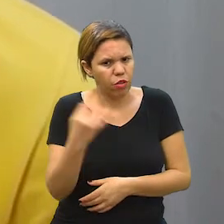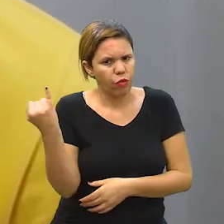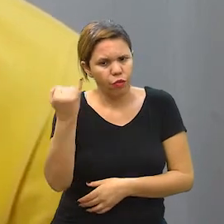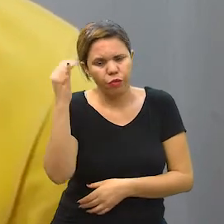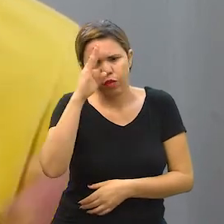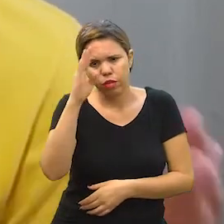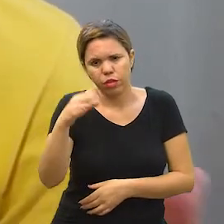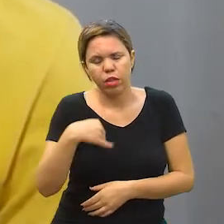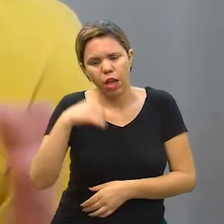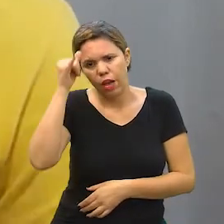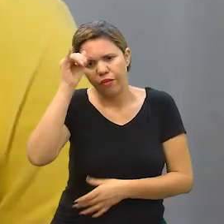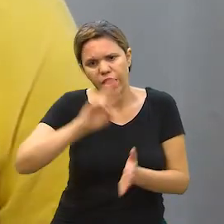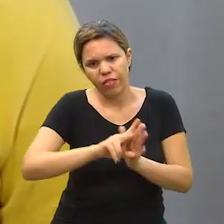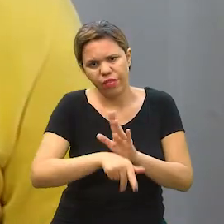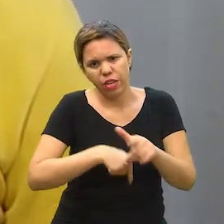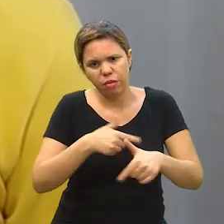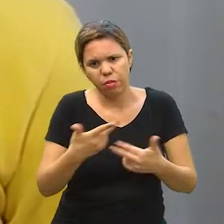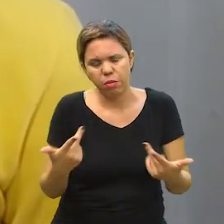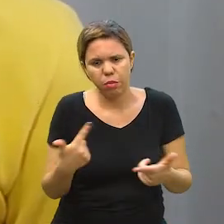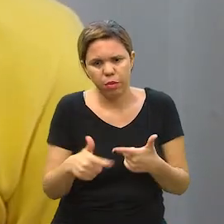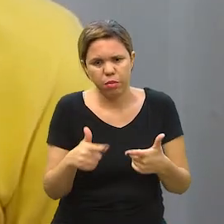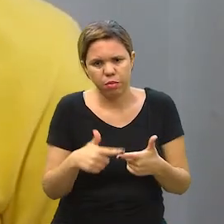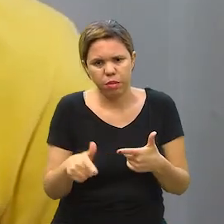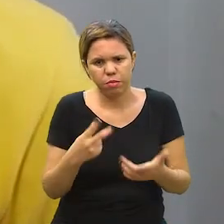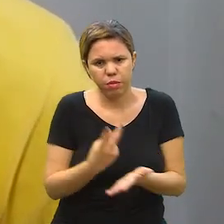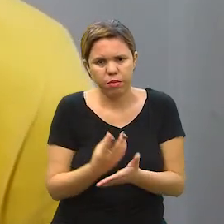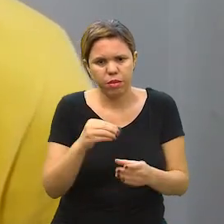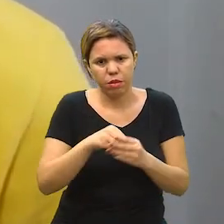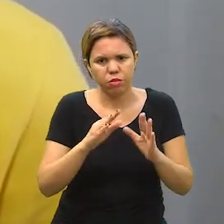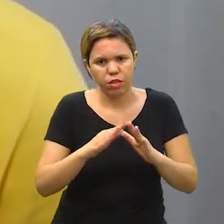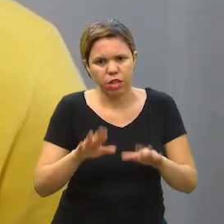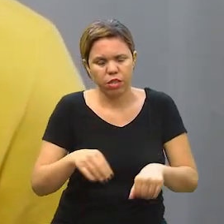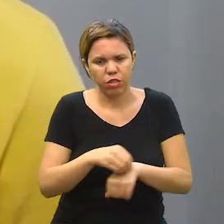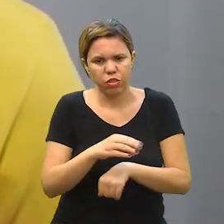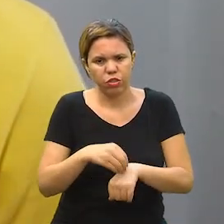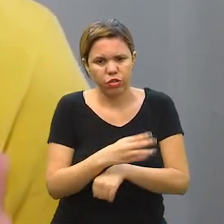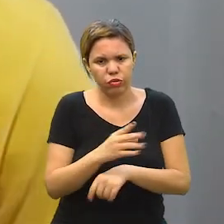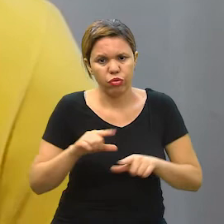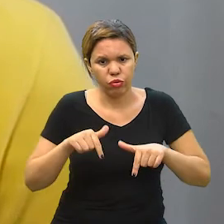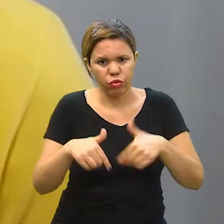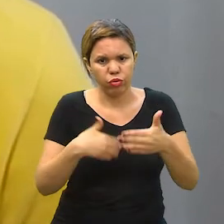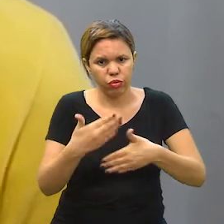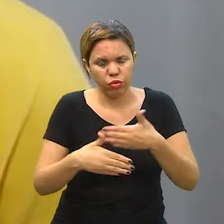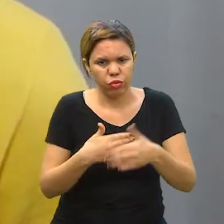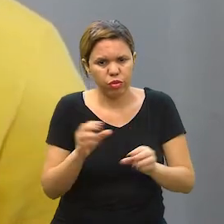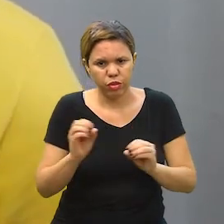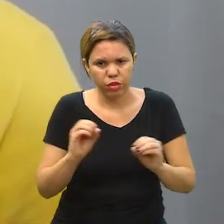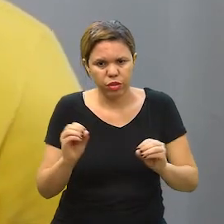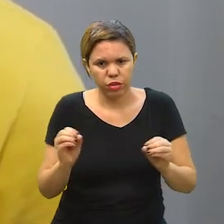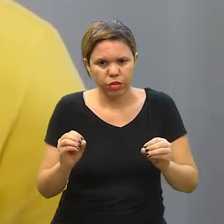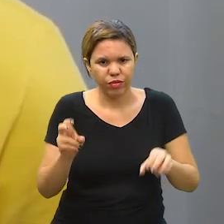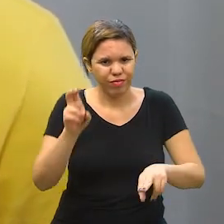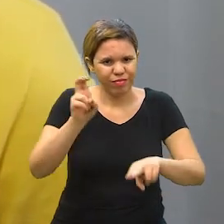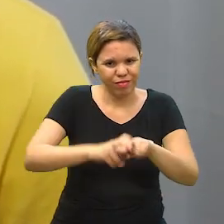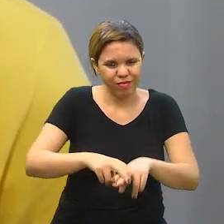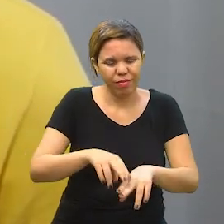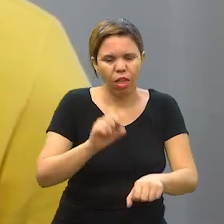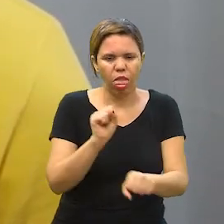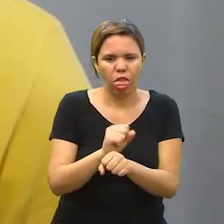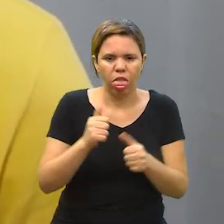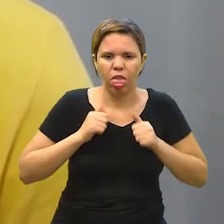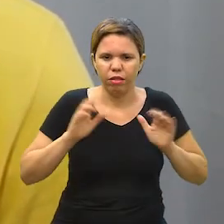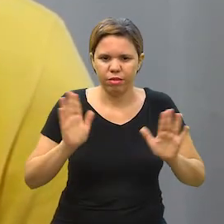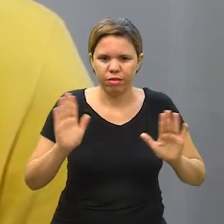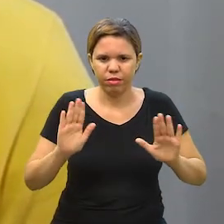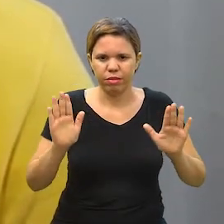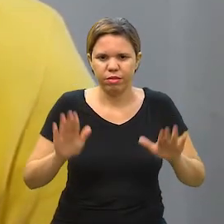para evitar diversos males, né? Então, mesmo em casa, a dica é se manter ativo. Nada de ficar no sofá, hein? Esse boletim